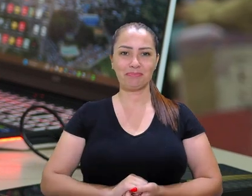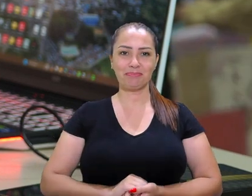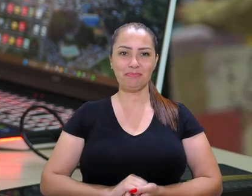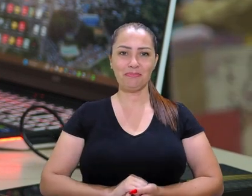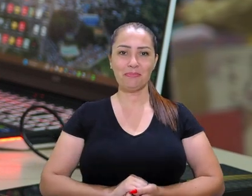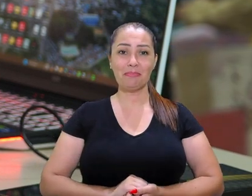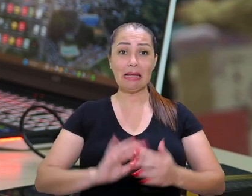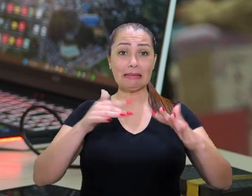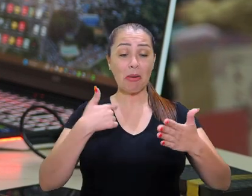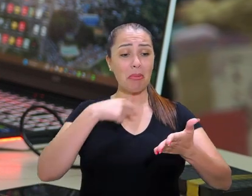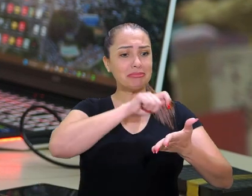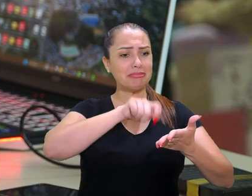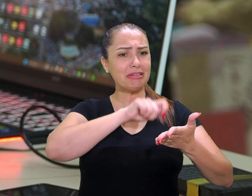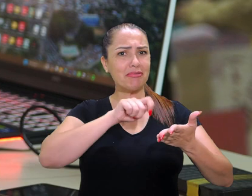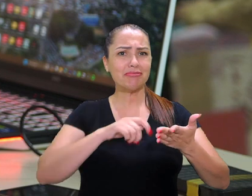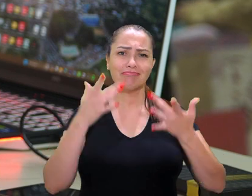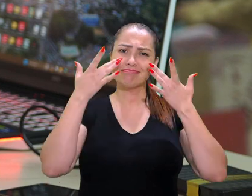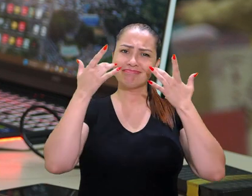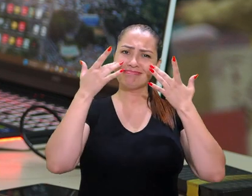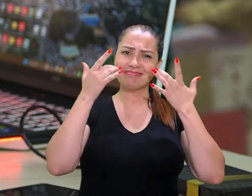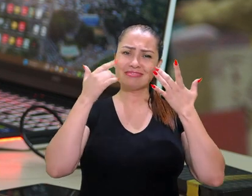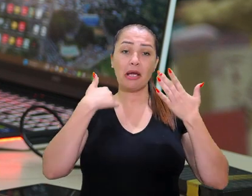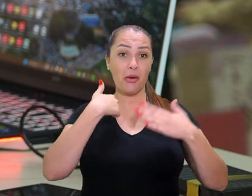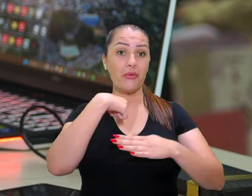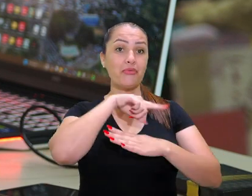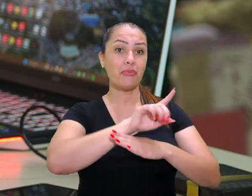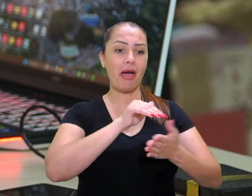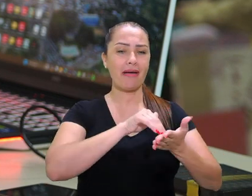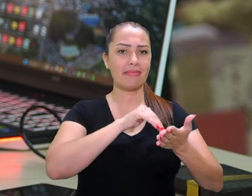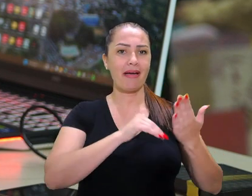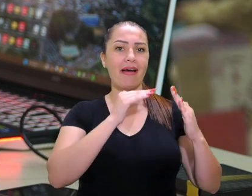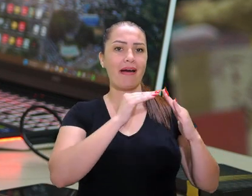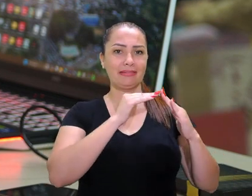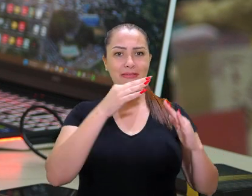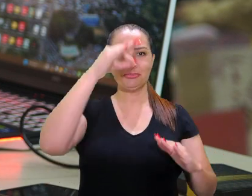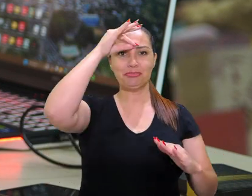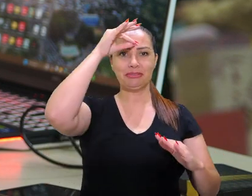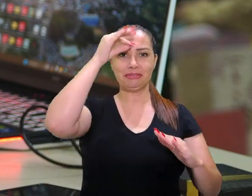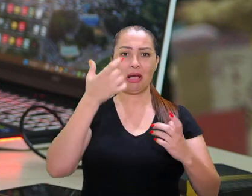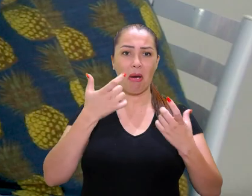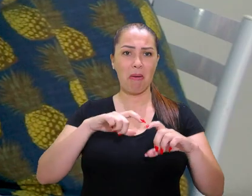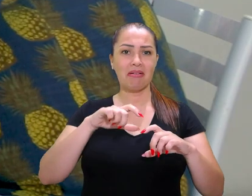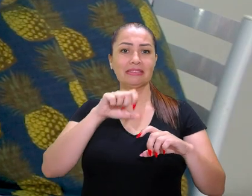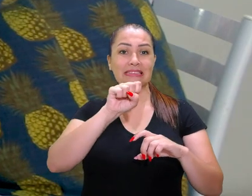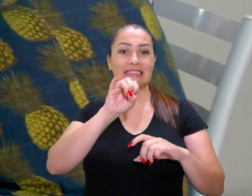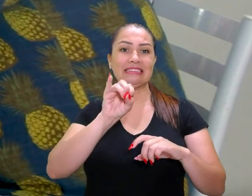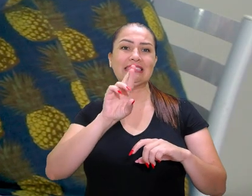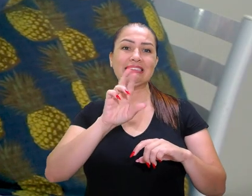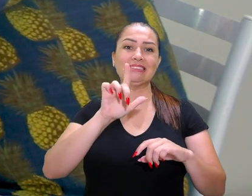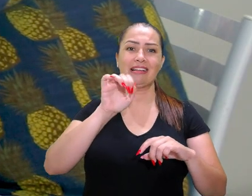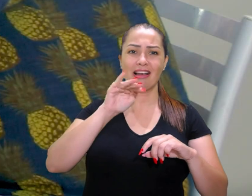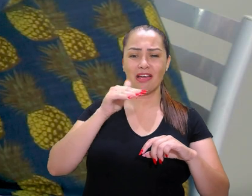conto, e escrevi uma peça de teatro. E aí eu fui até o Centro Espírita lá, com o qual a dona Celeste tinha me falado. Aí me chamaram